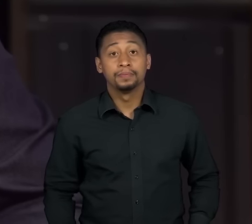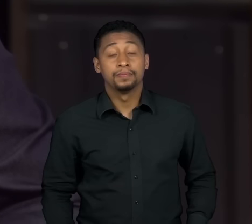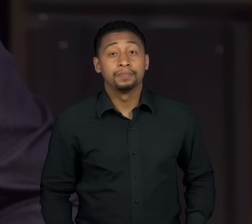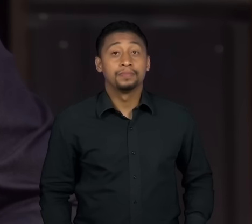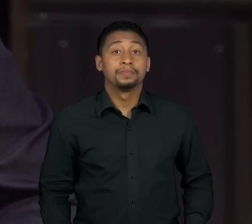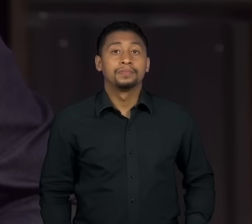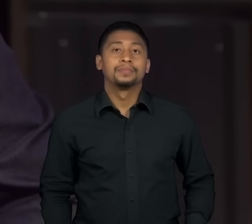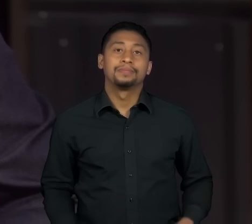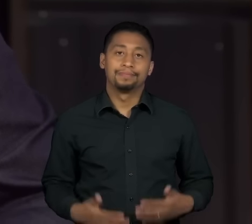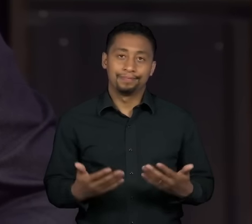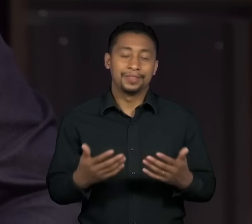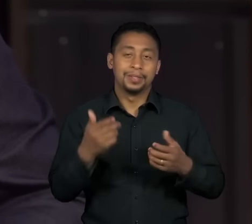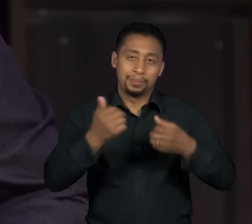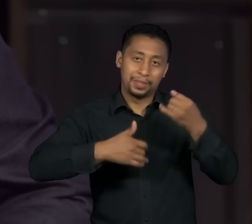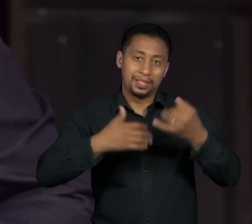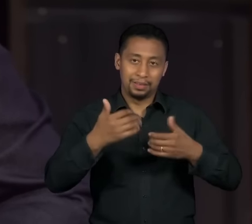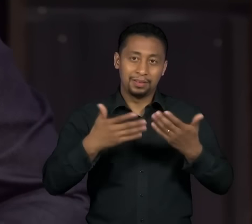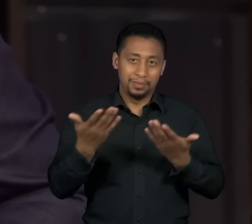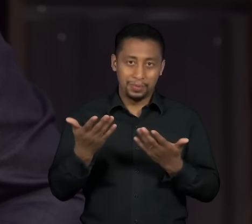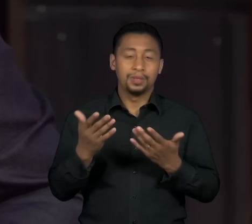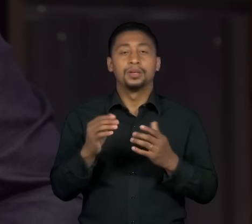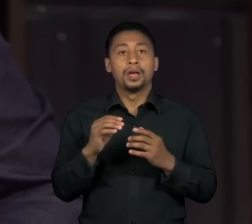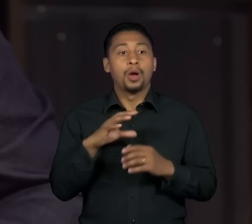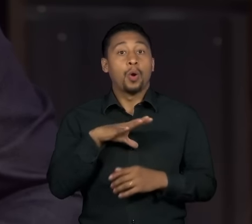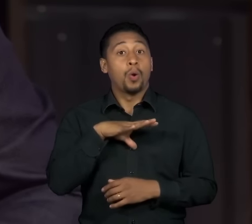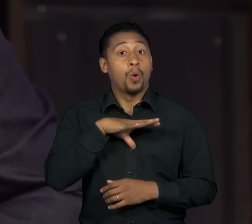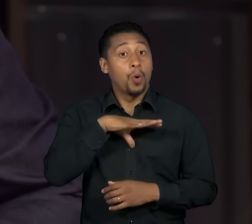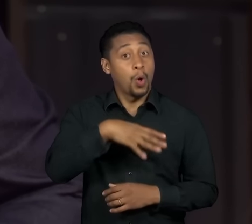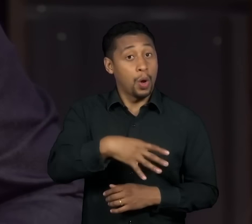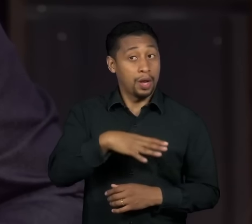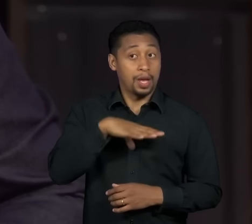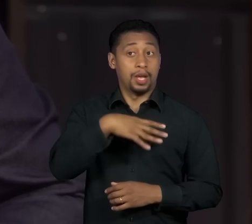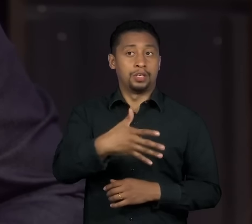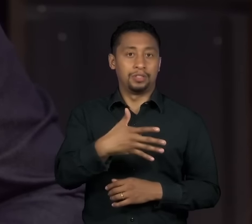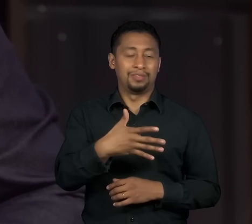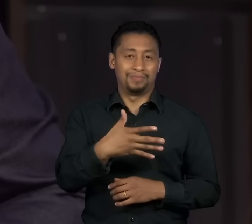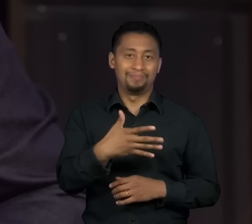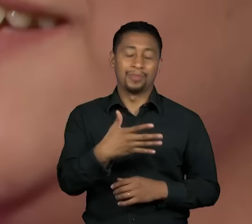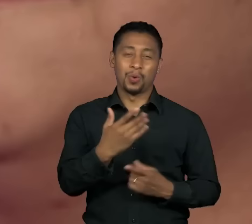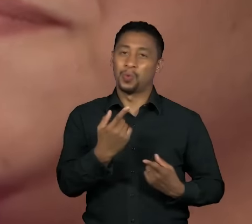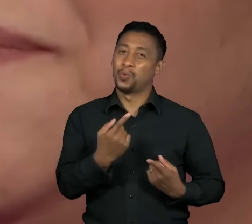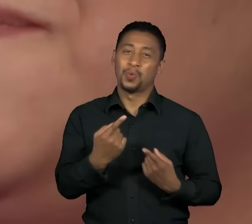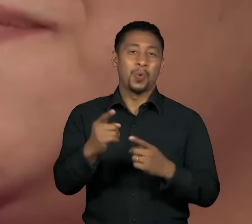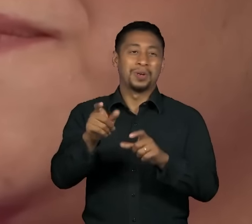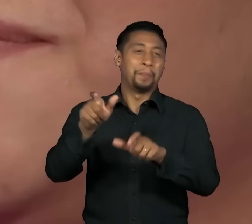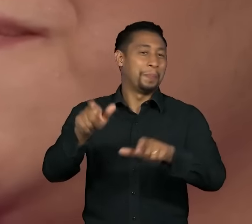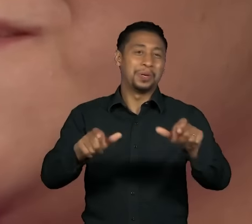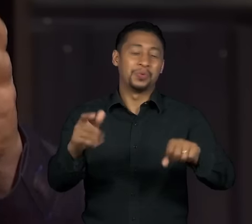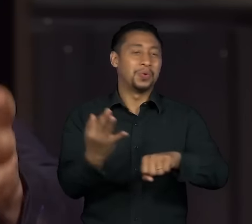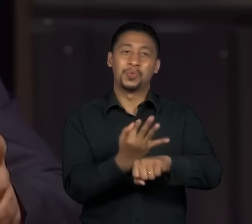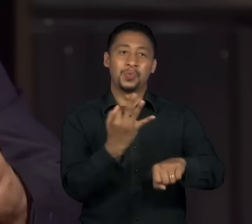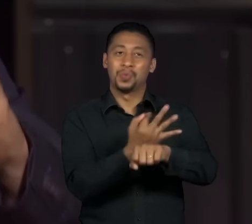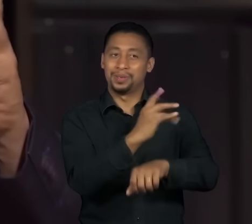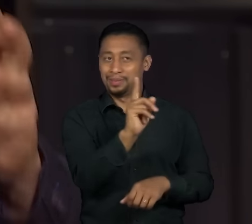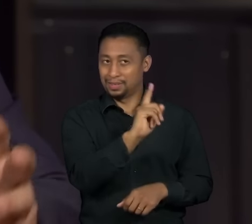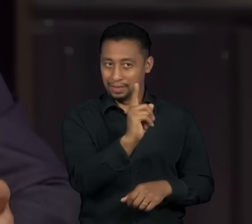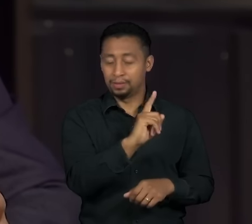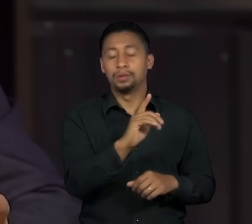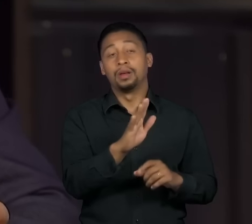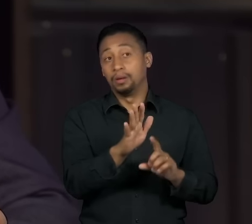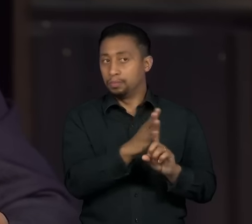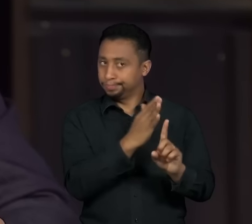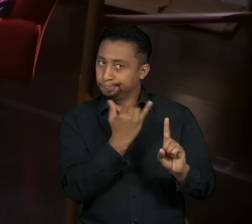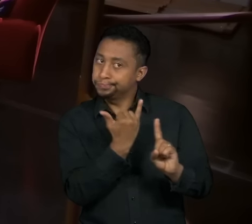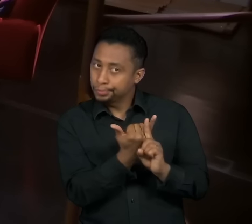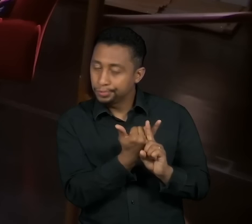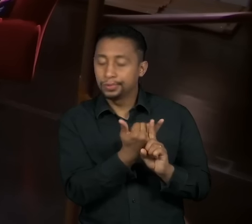é uma história sobre a coragem necessária contra a intolerância. E aí eu estou falando de bullying,